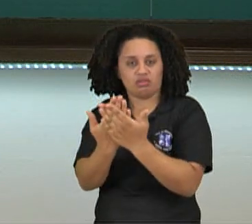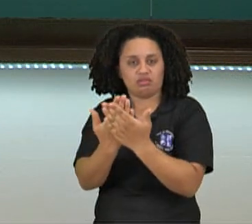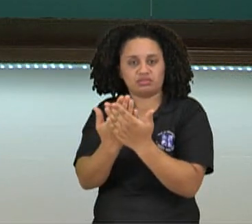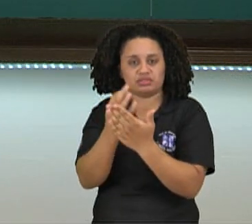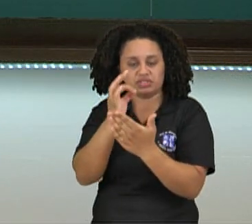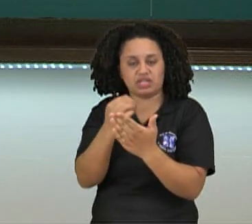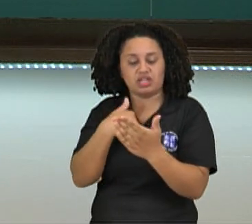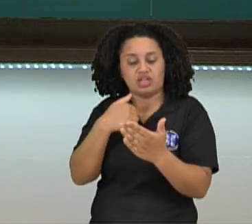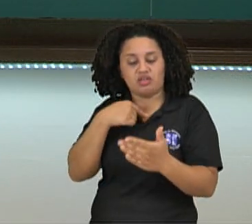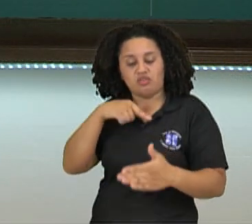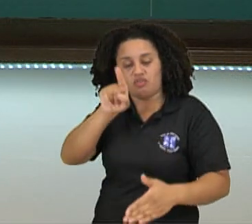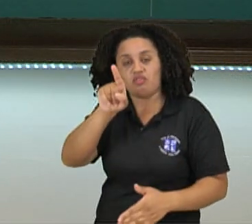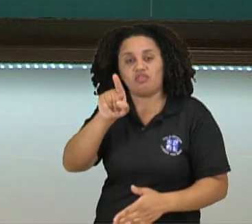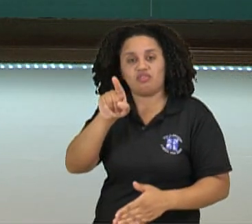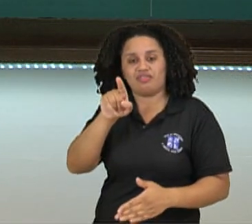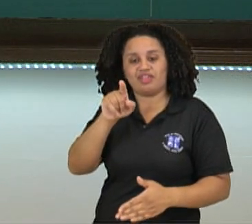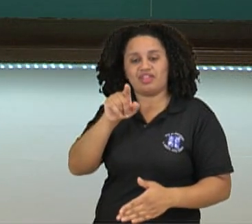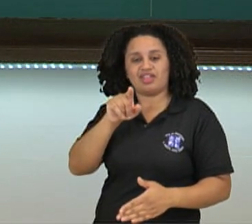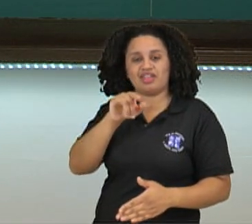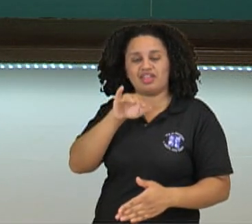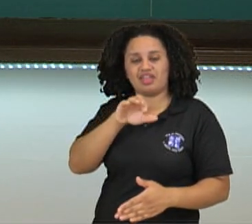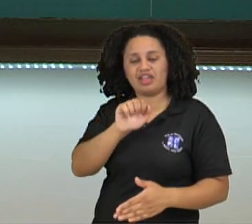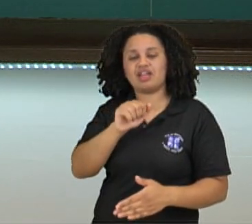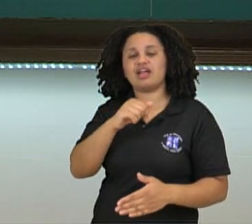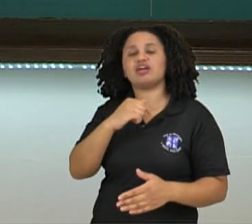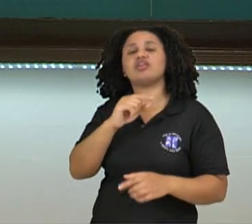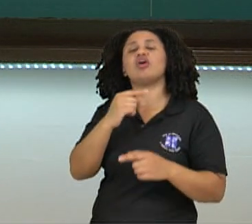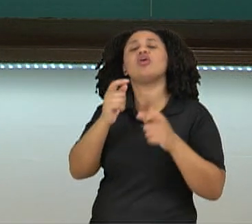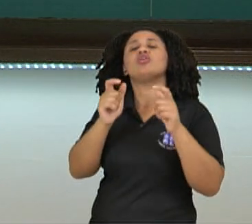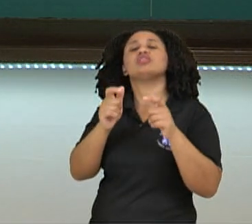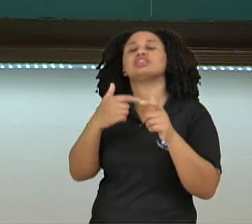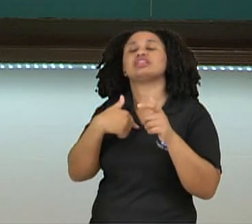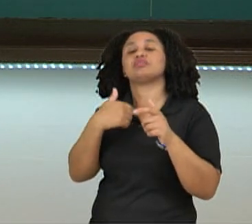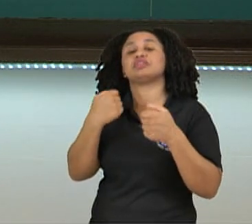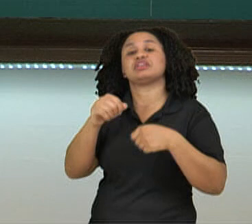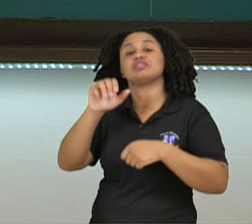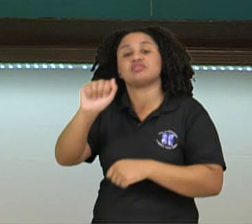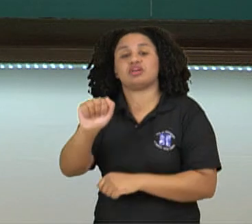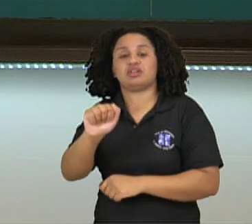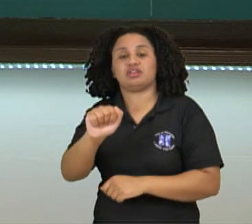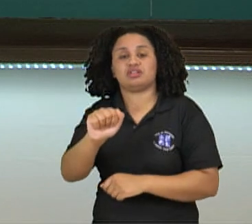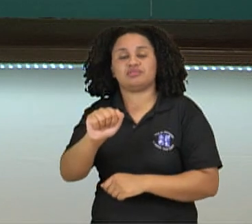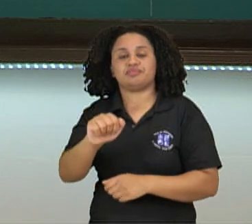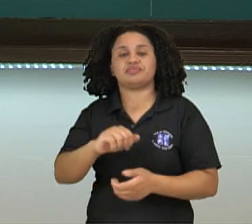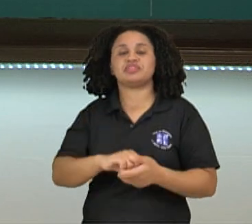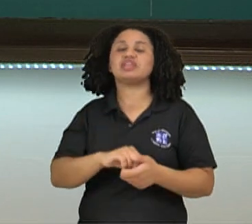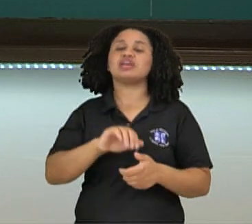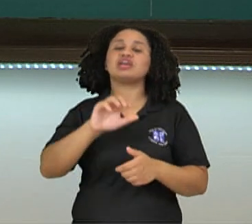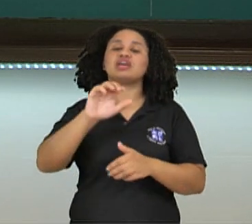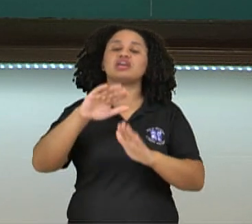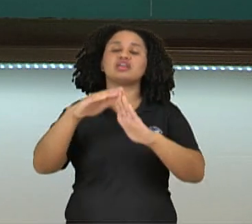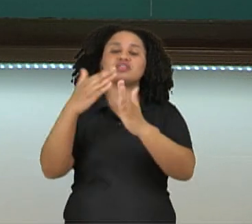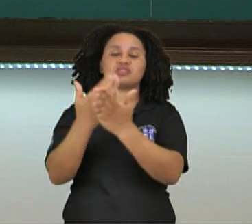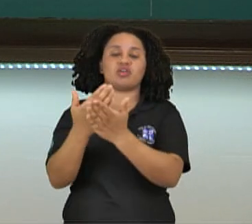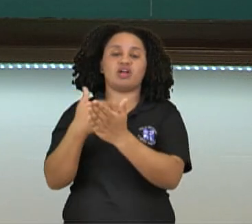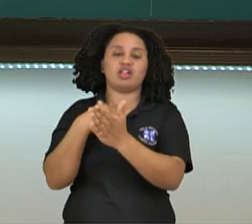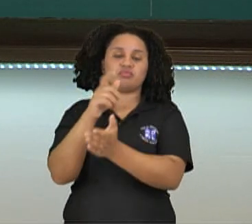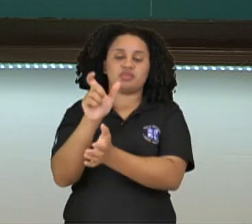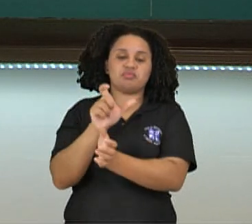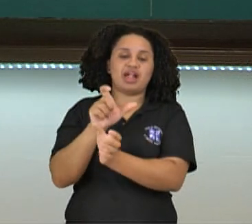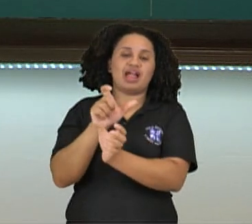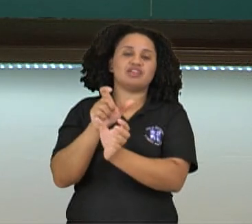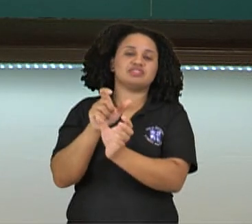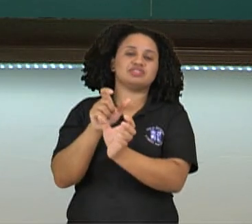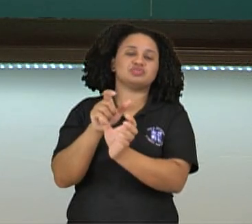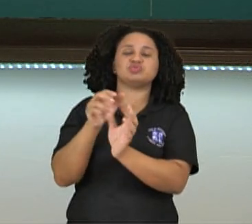verbo ir exige a preposição a, porque quem vai, vai a algum lugar. E escola é uma palavra feminina, um